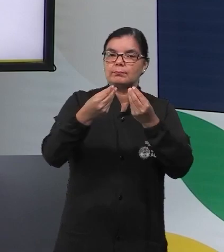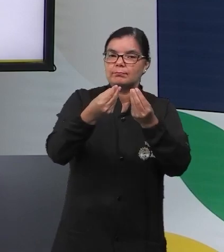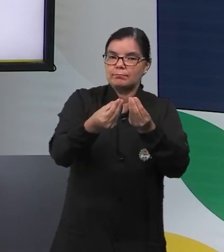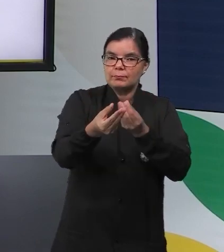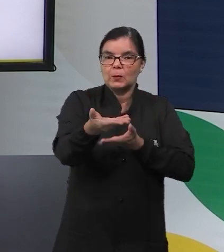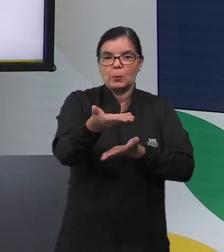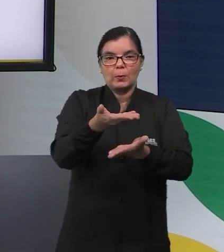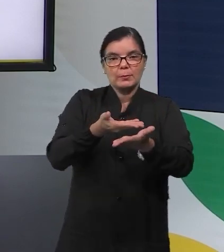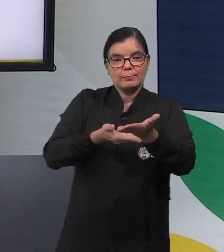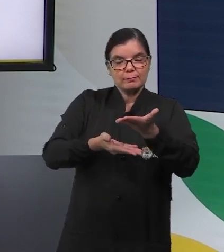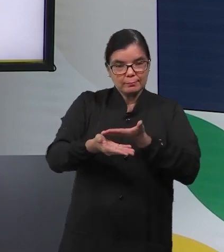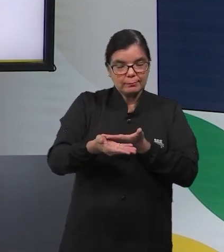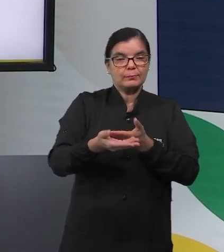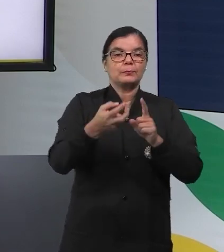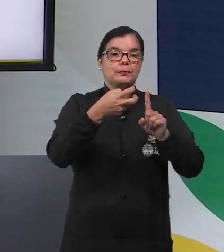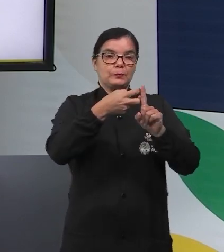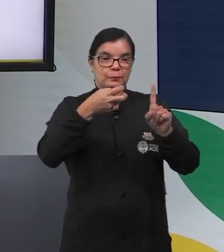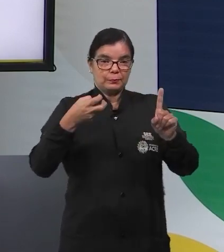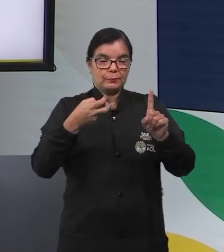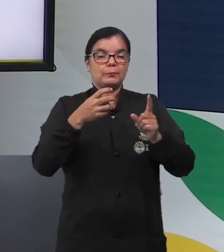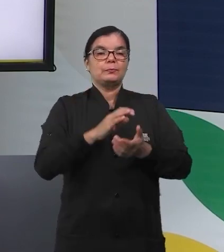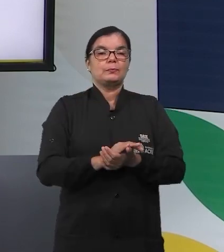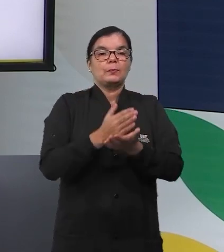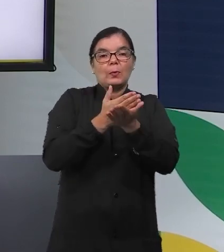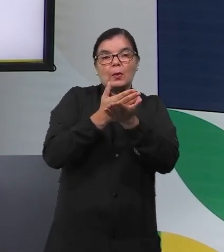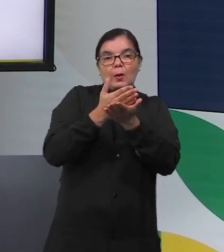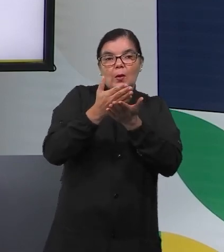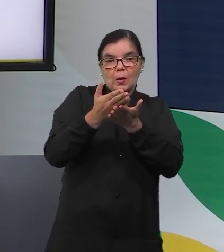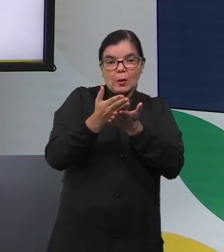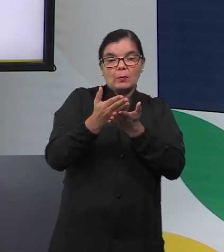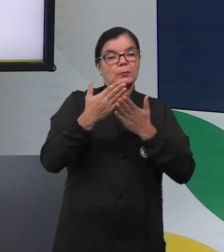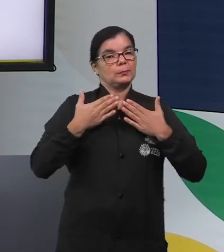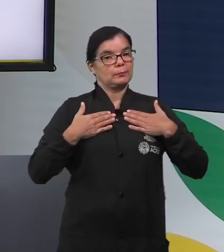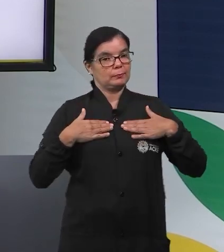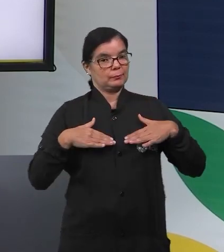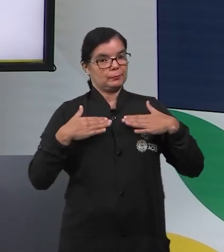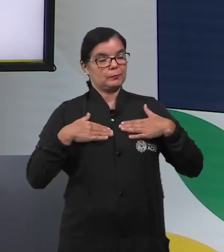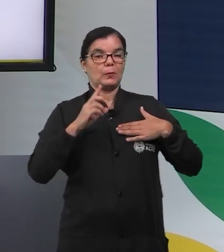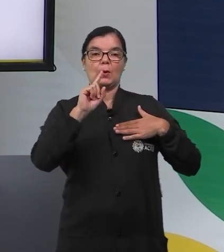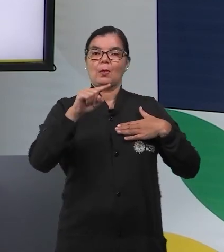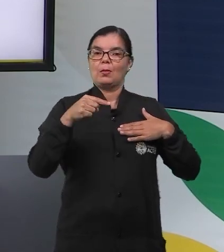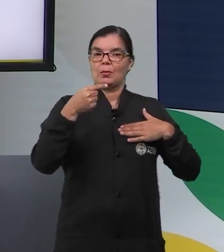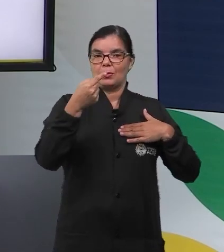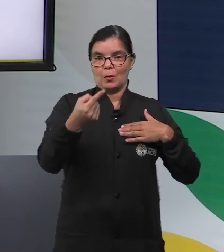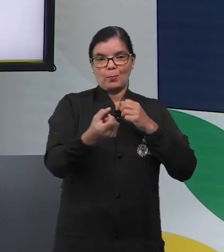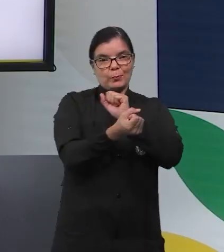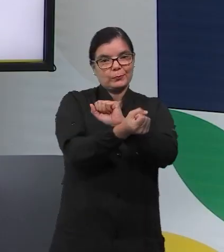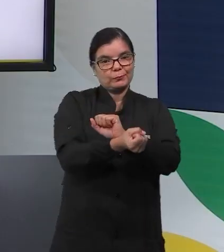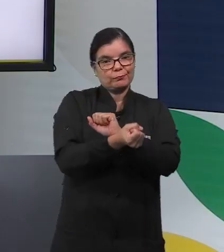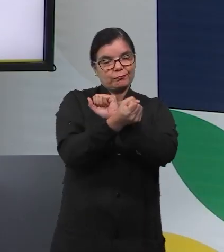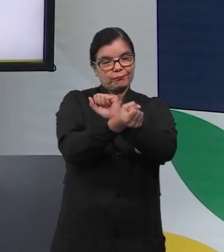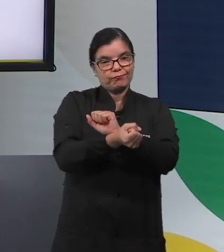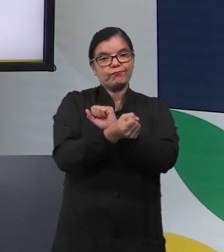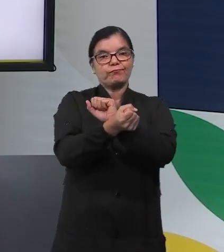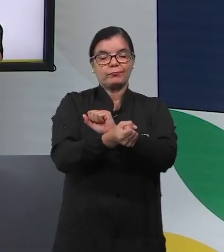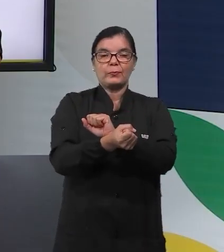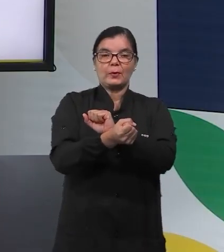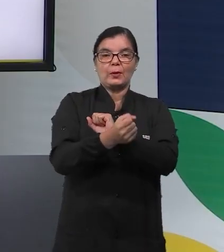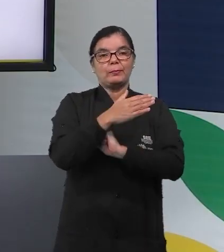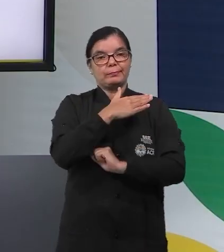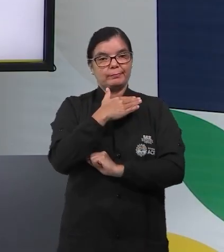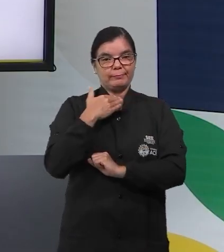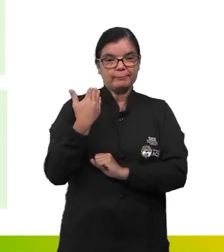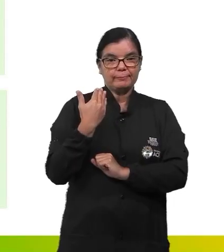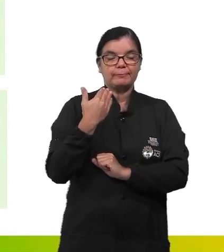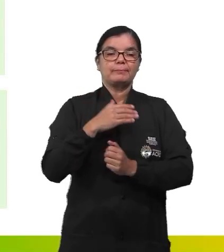troca para os nativos, enfim. Inicialmente era pacífico. Depois virou escravidão e massacre, como nós já